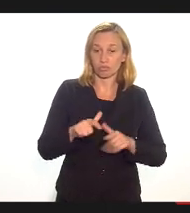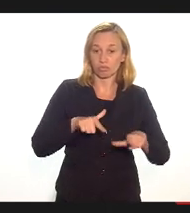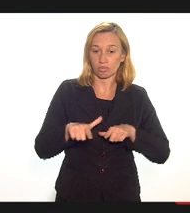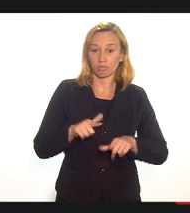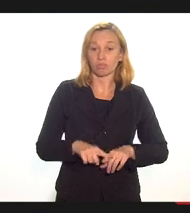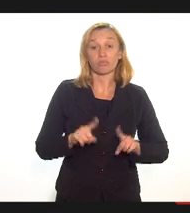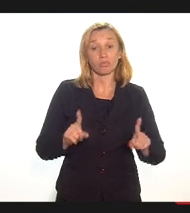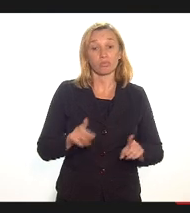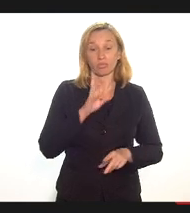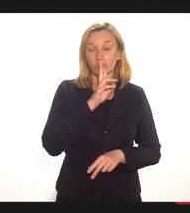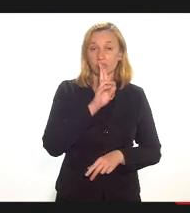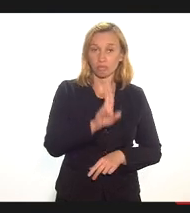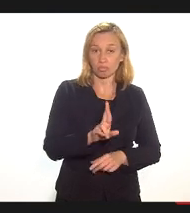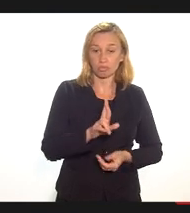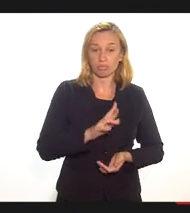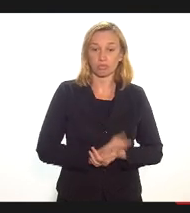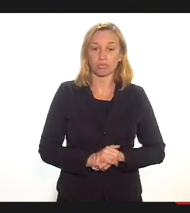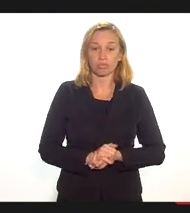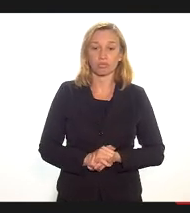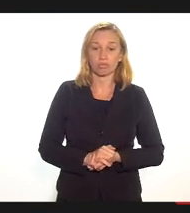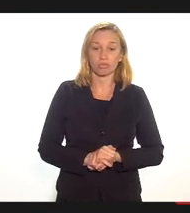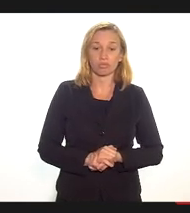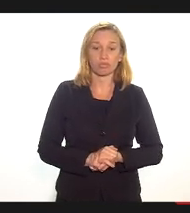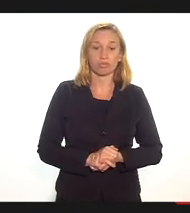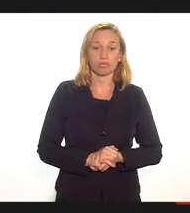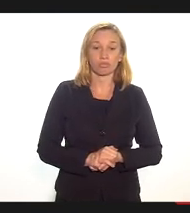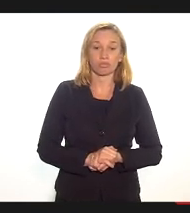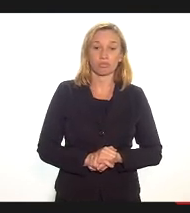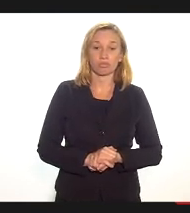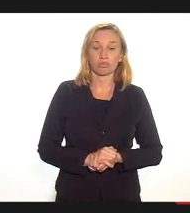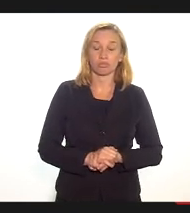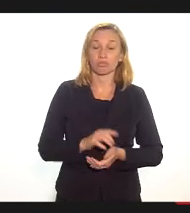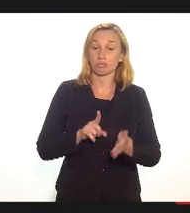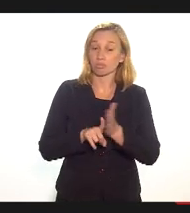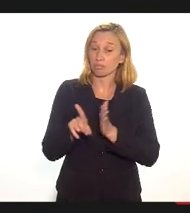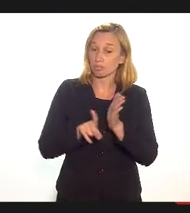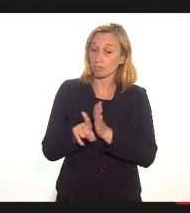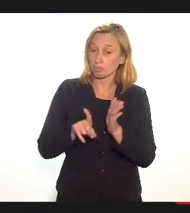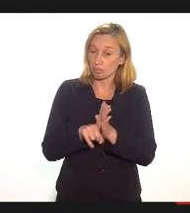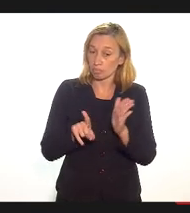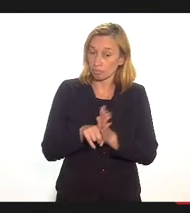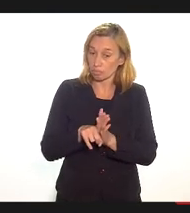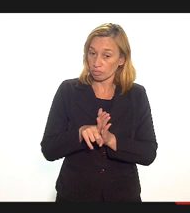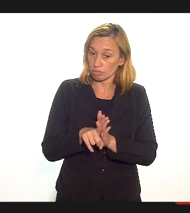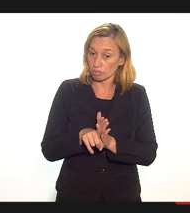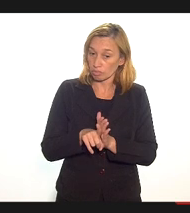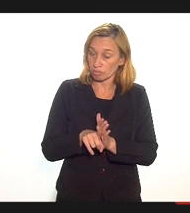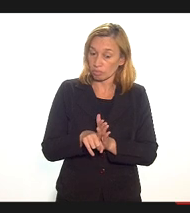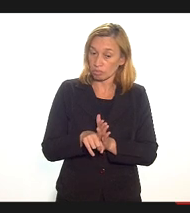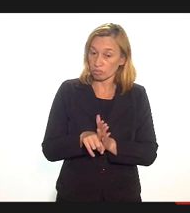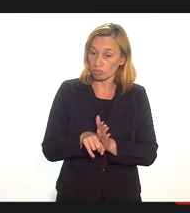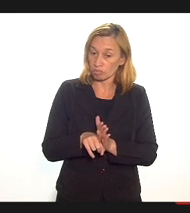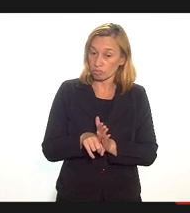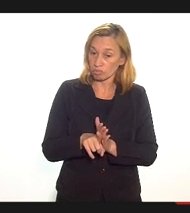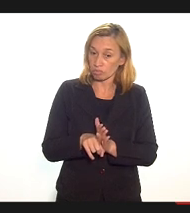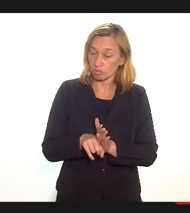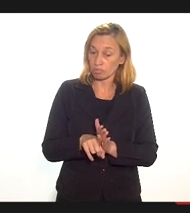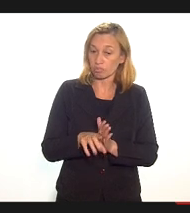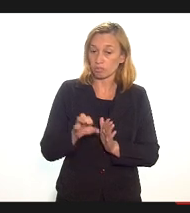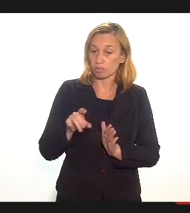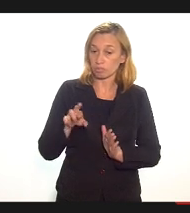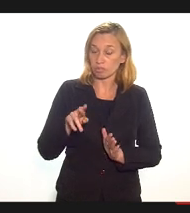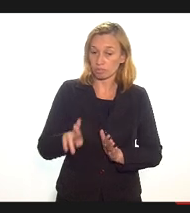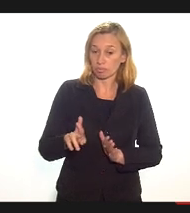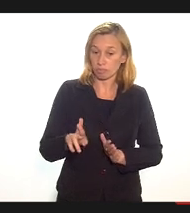em resposta ao questionamento realizado sobre a liminar ganha pela Comissão de Saúde